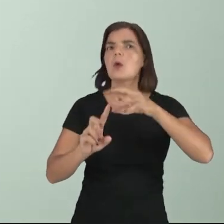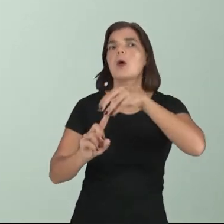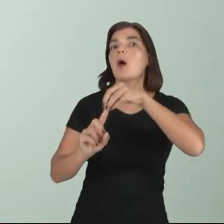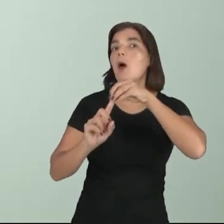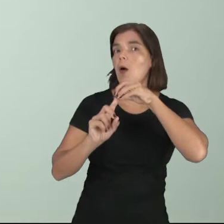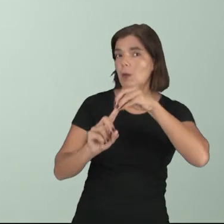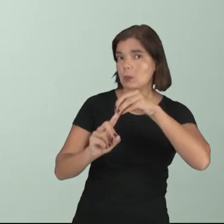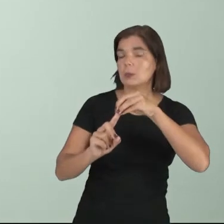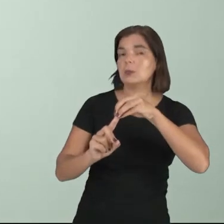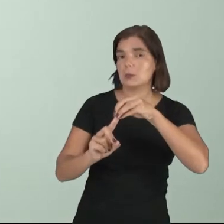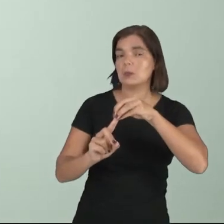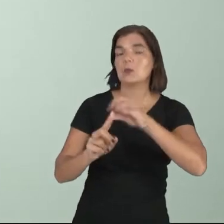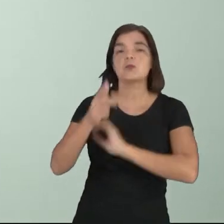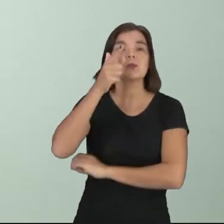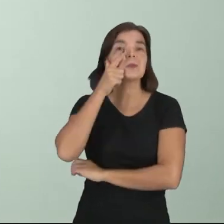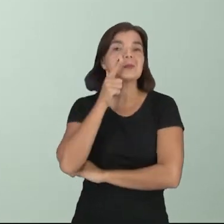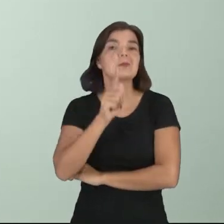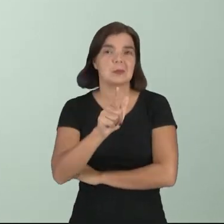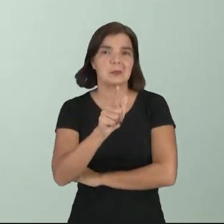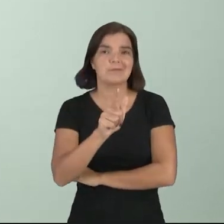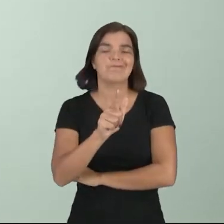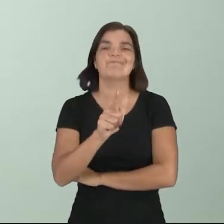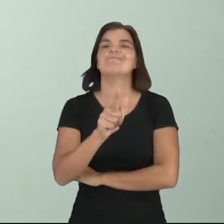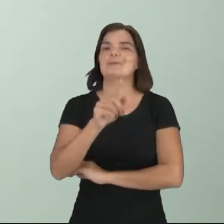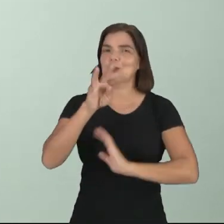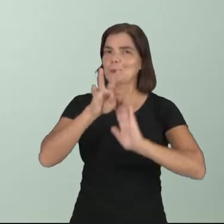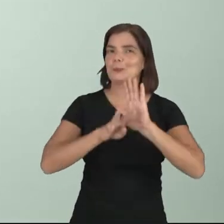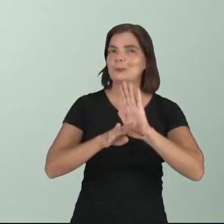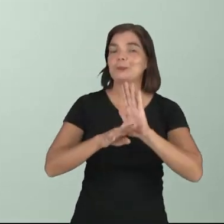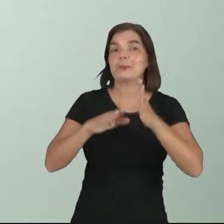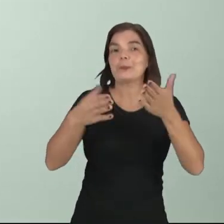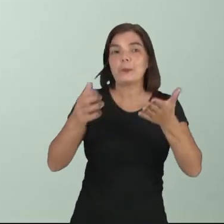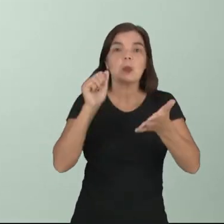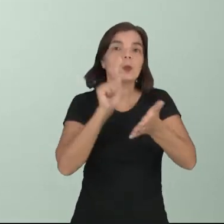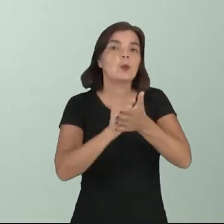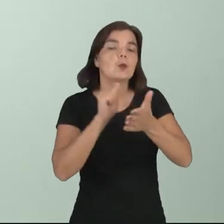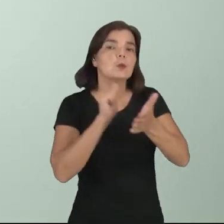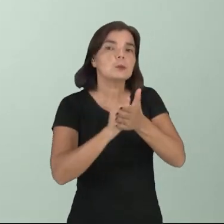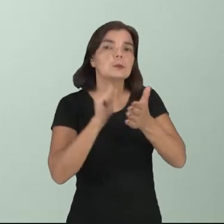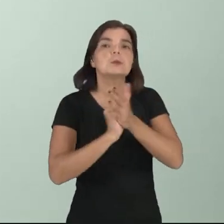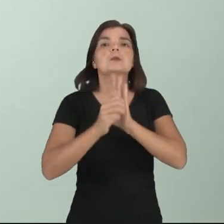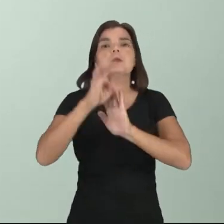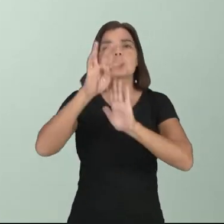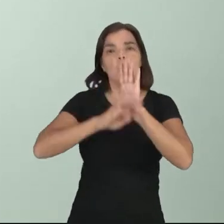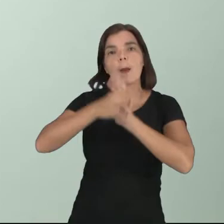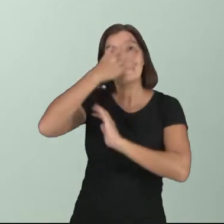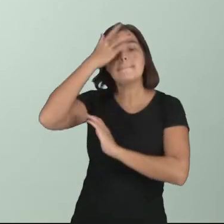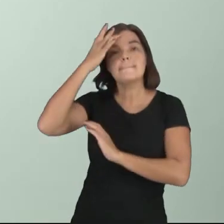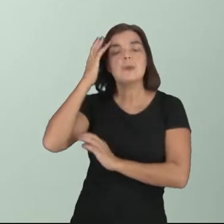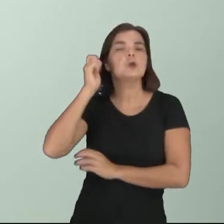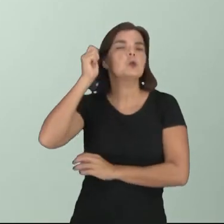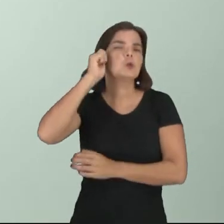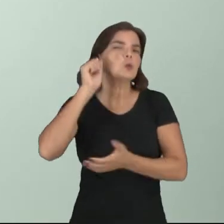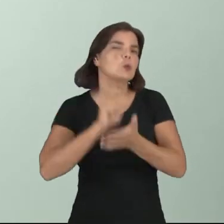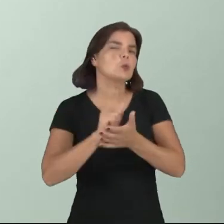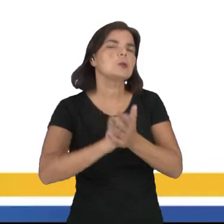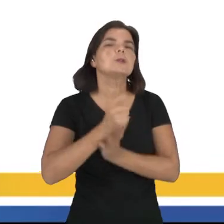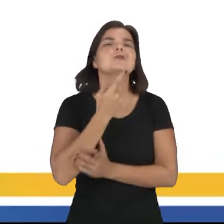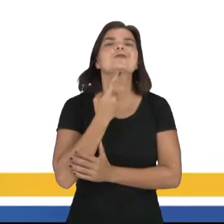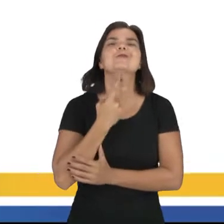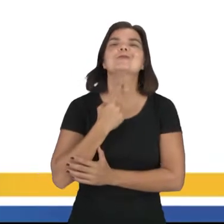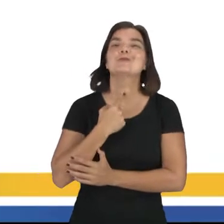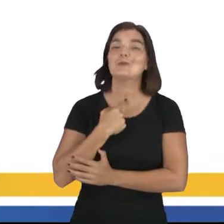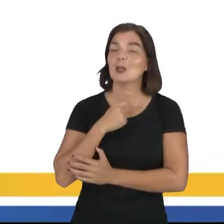ao objetivo a ser alcançado por meio dele. Ao escrever um texto, o autor deseja atingir